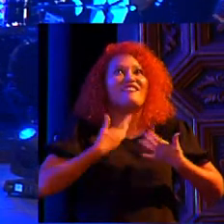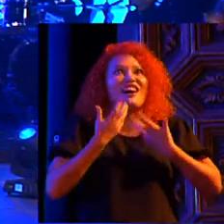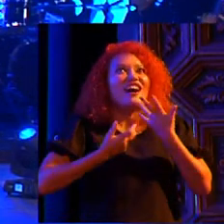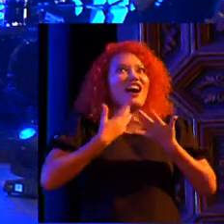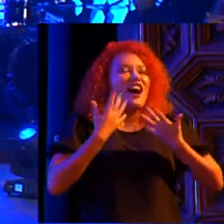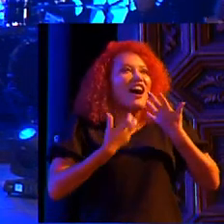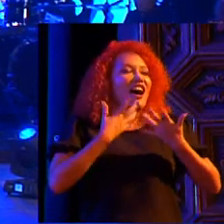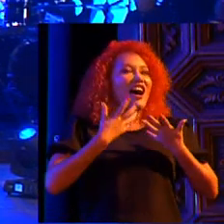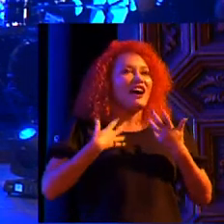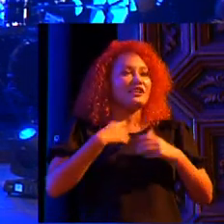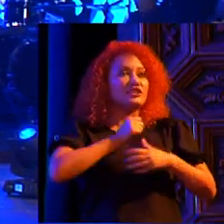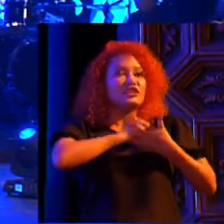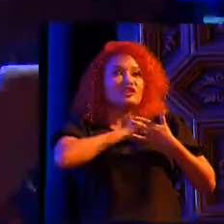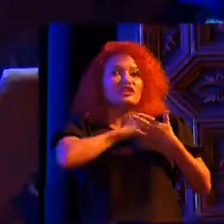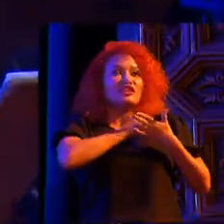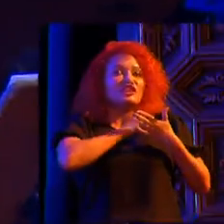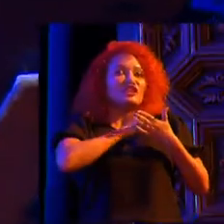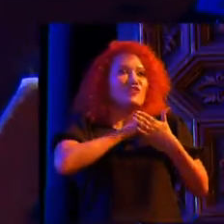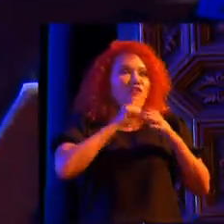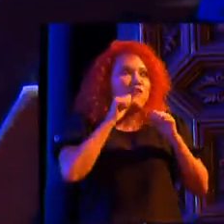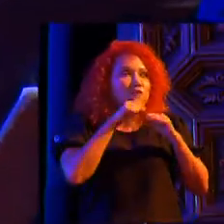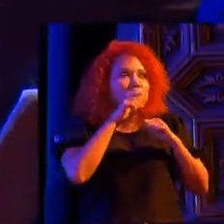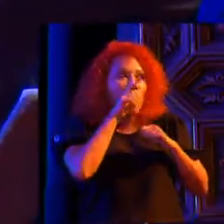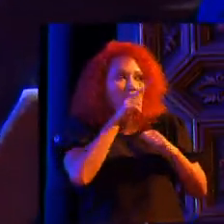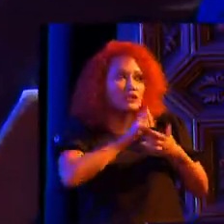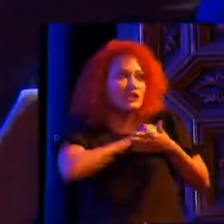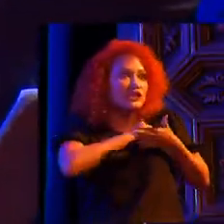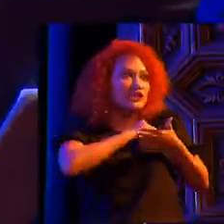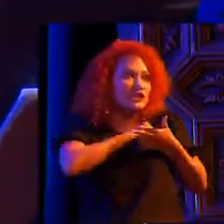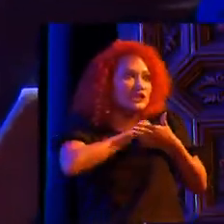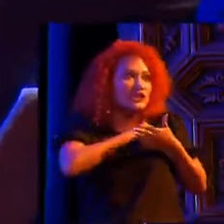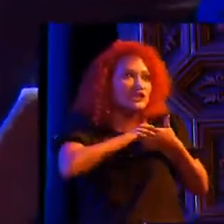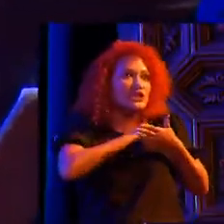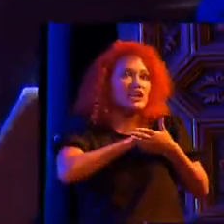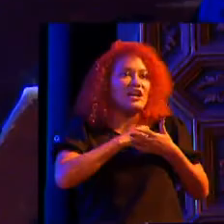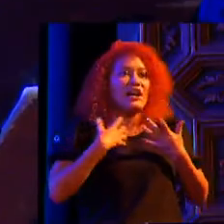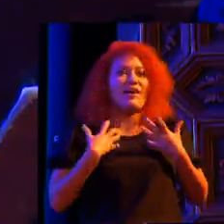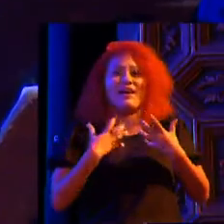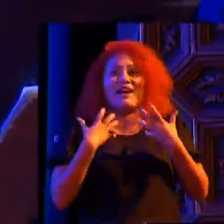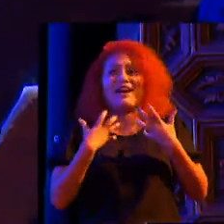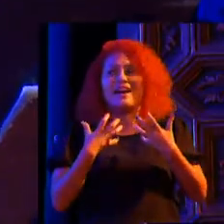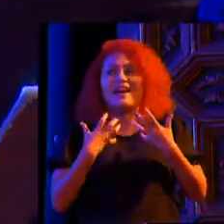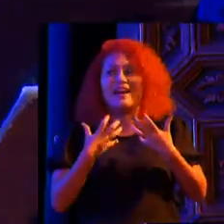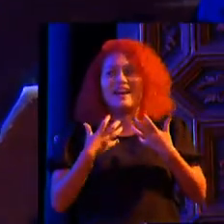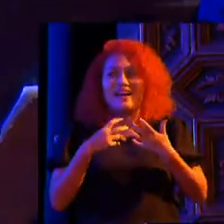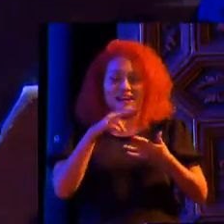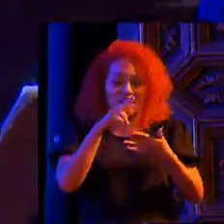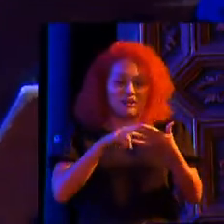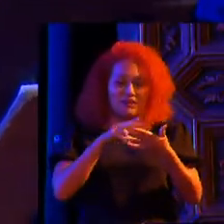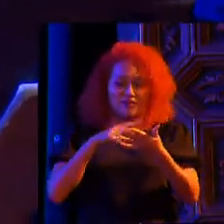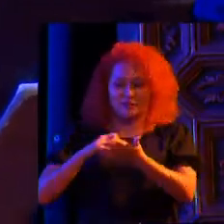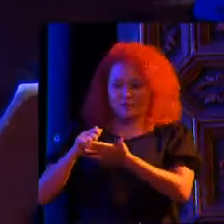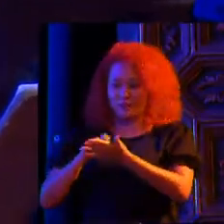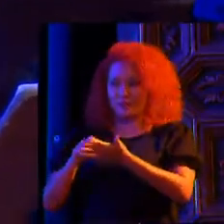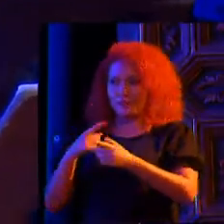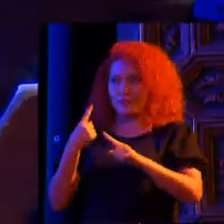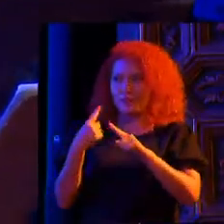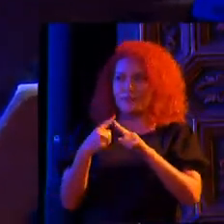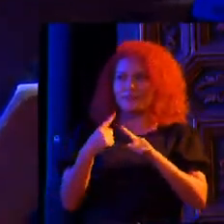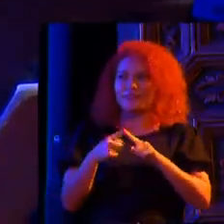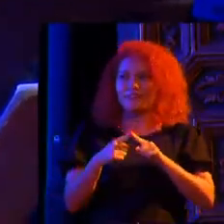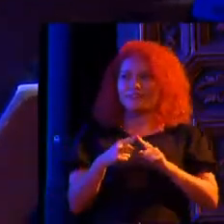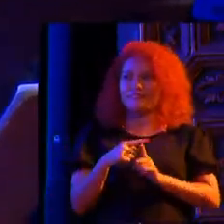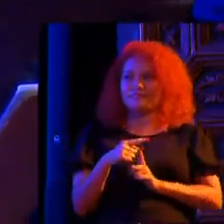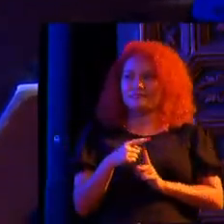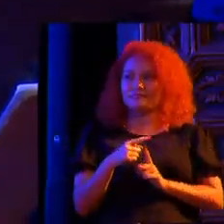coração batendo muito, muito, muito forte. Quero muito, muito ler o que eu escrevi, porque